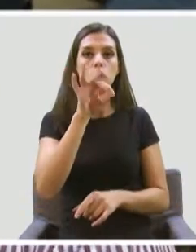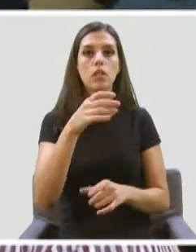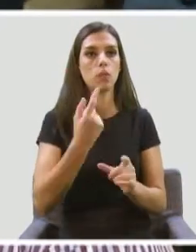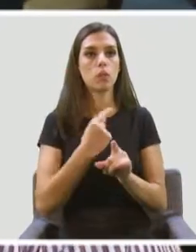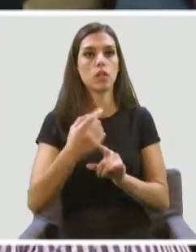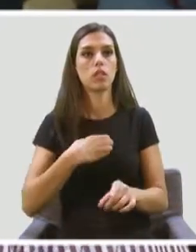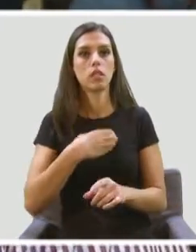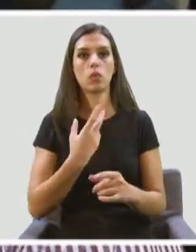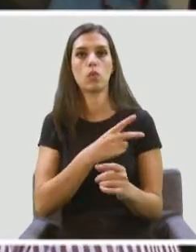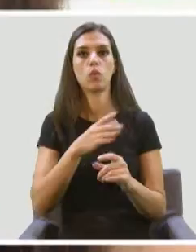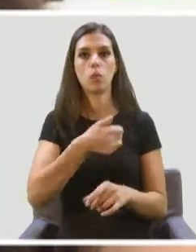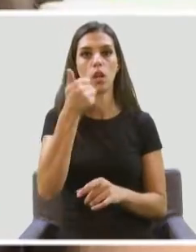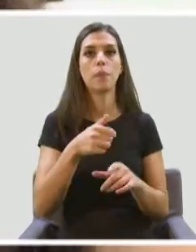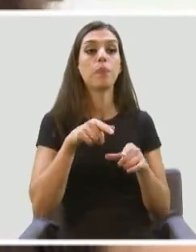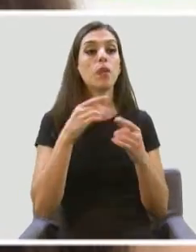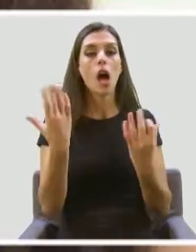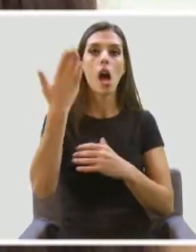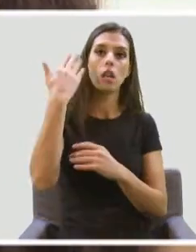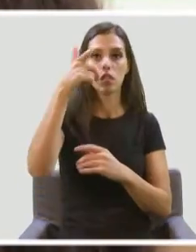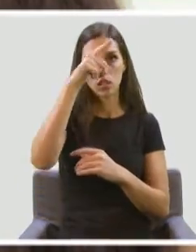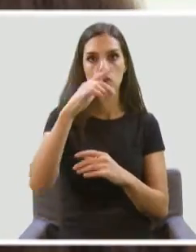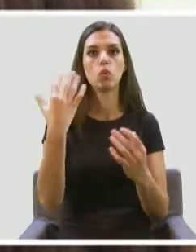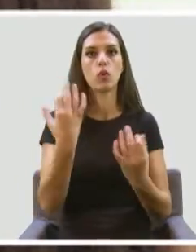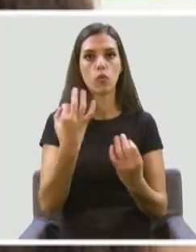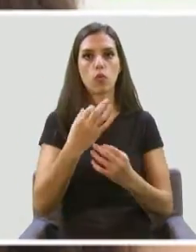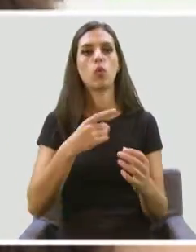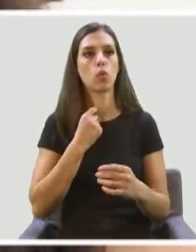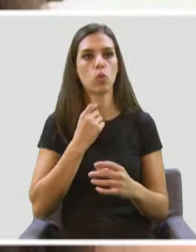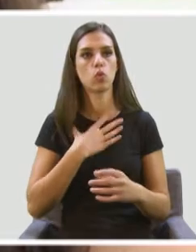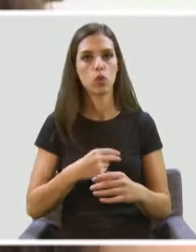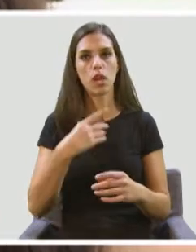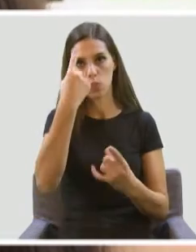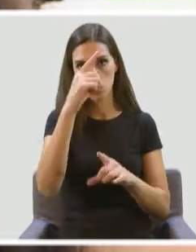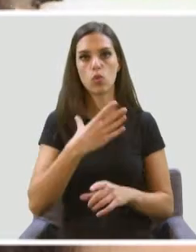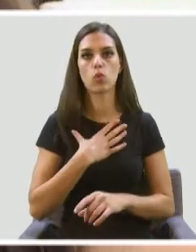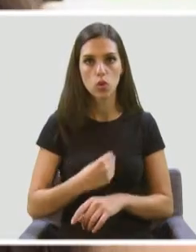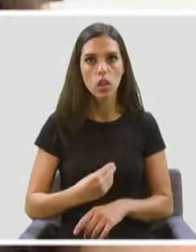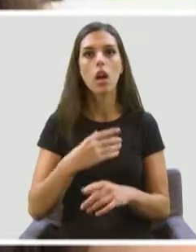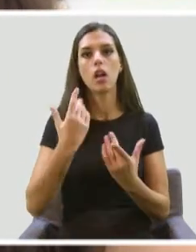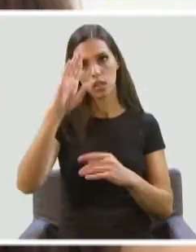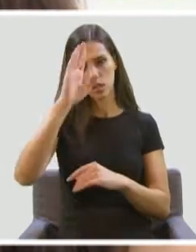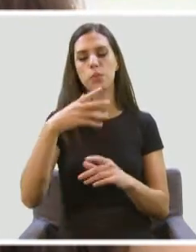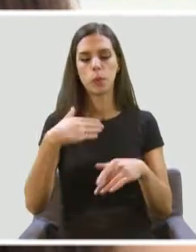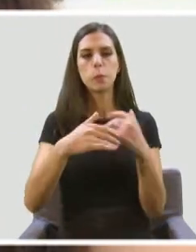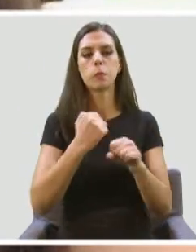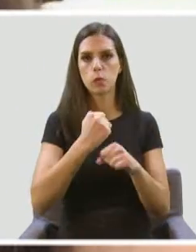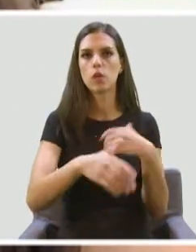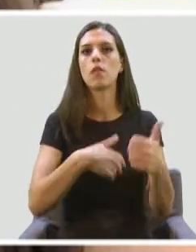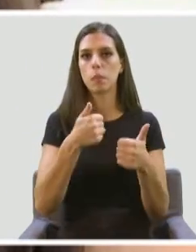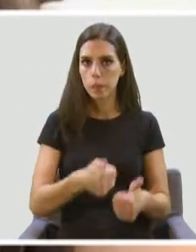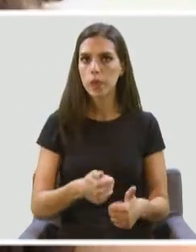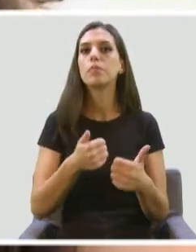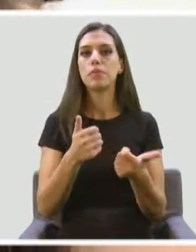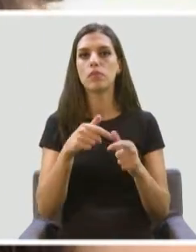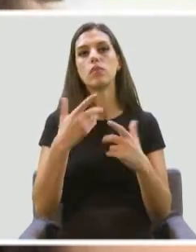melhor faculdade. Porque eu já tinha feito a licenciatura na ESC, gostei muito do curso, gostei muito dos professores, sabia que aqui as coisas funcionavam